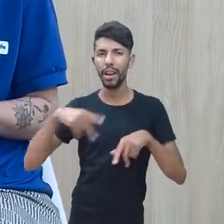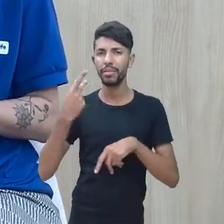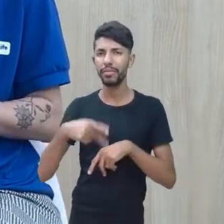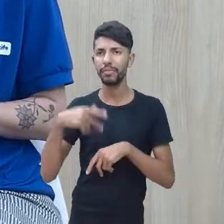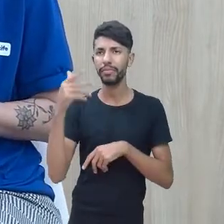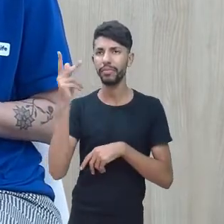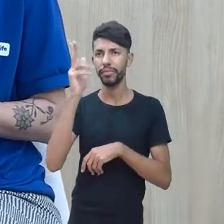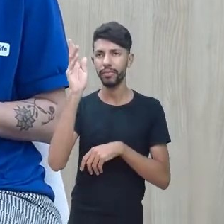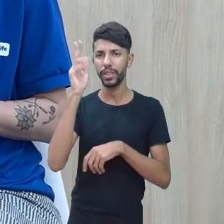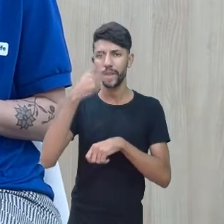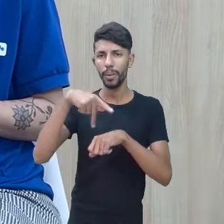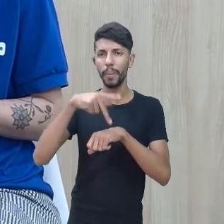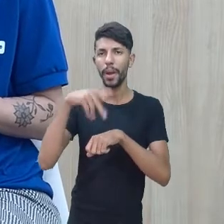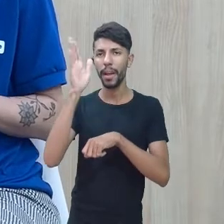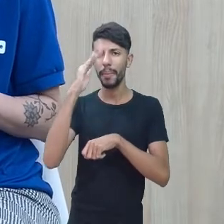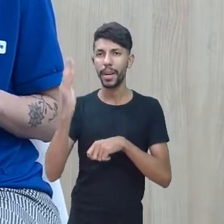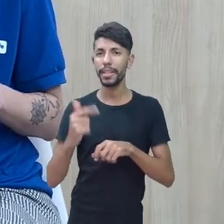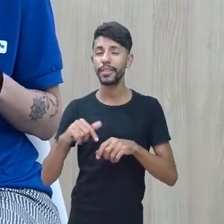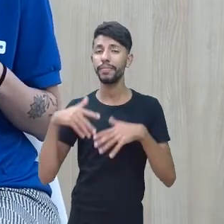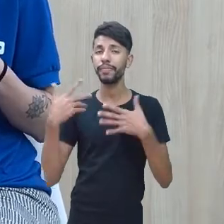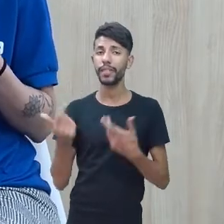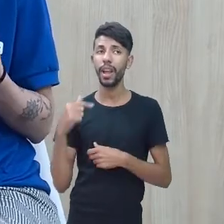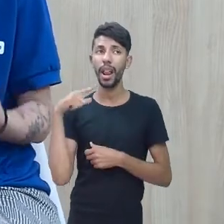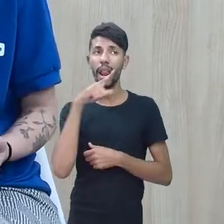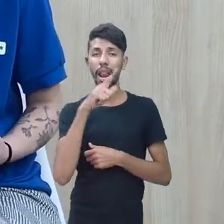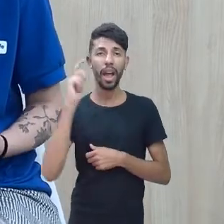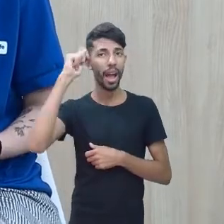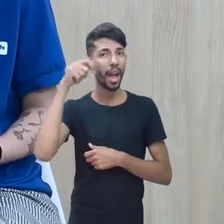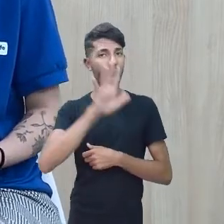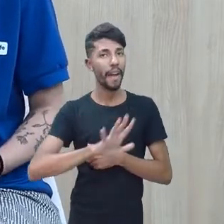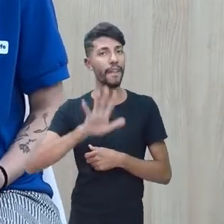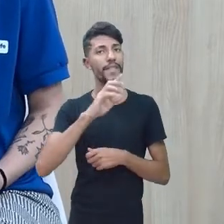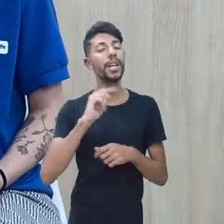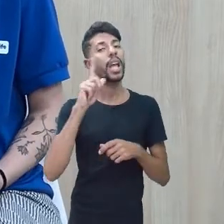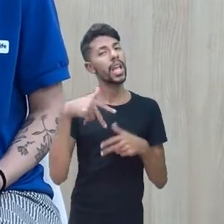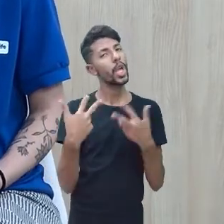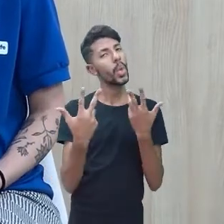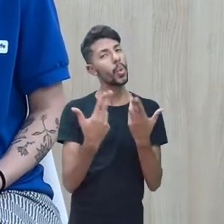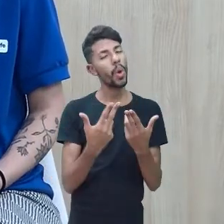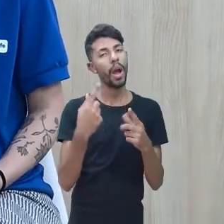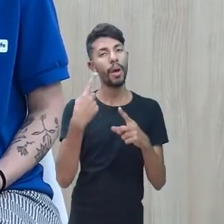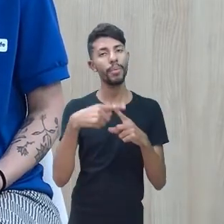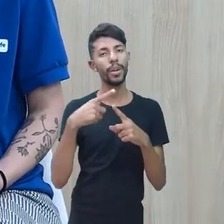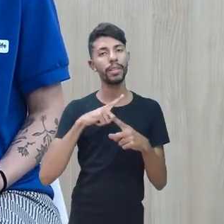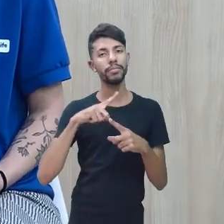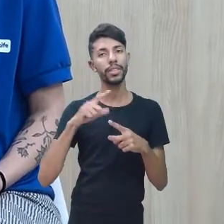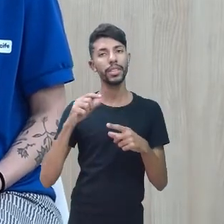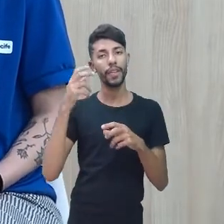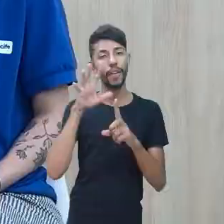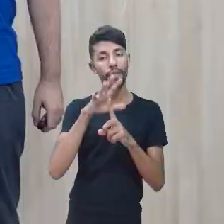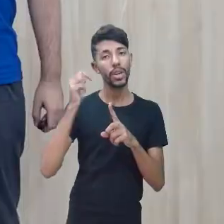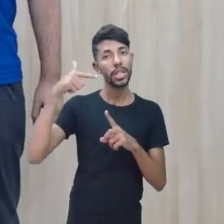é diferente lá na África, né? Lá eles sofreram influência de outras nações também, de outras culturas.